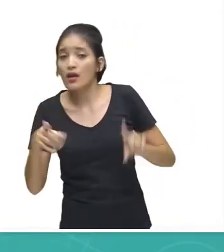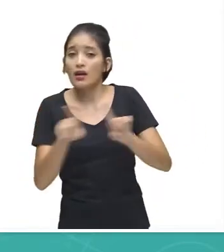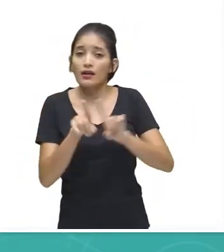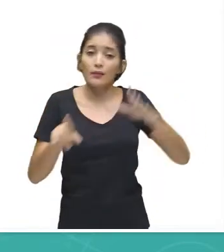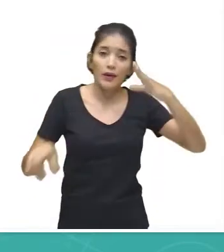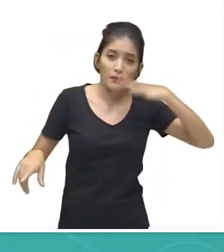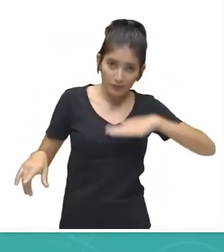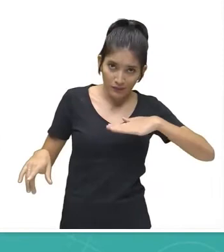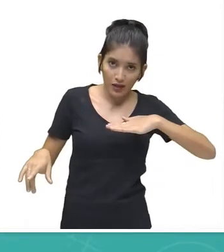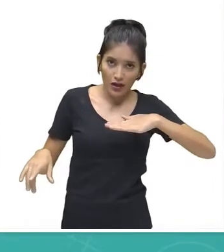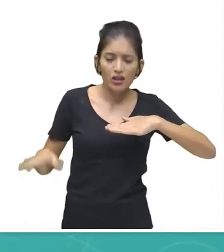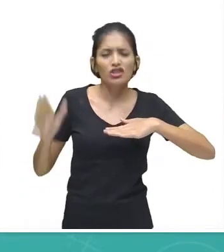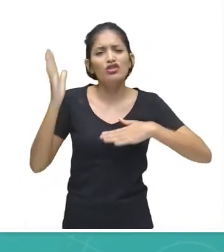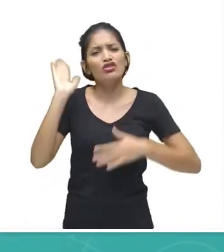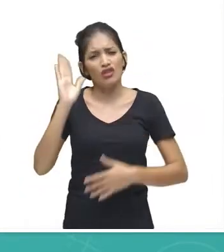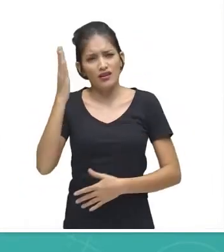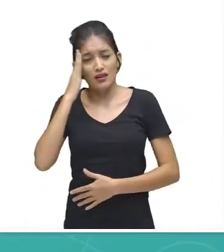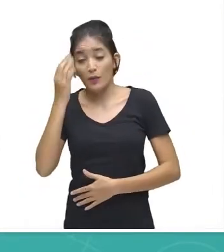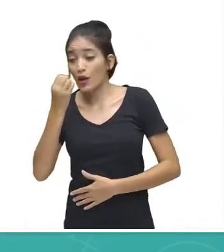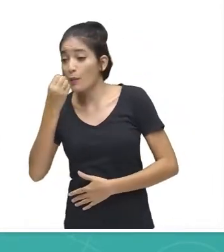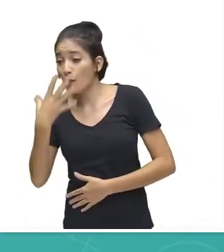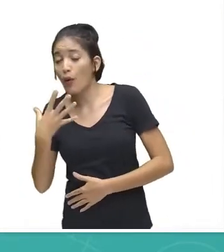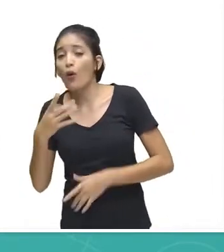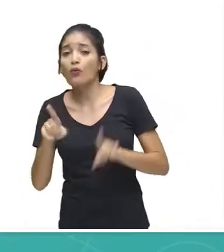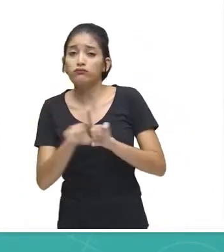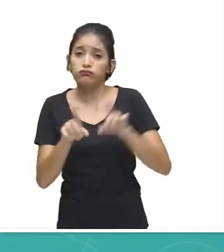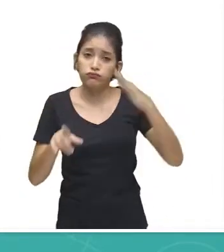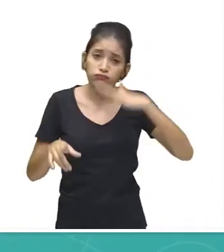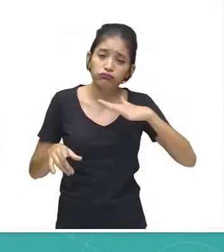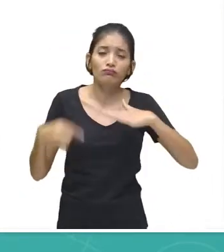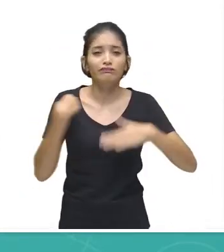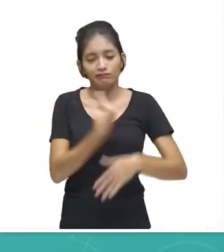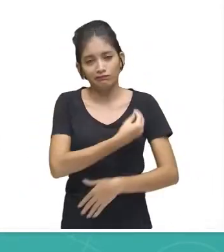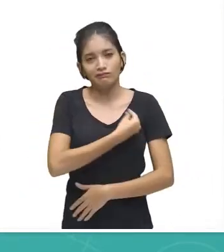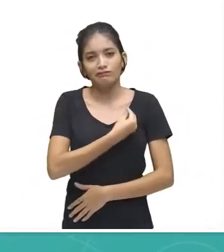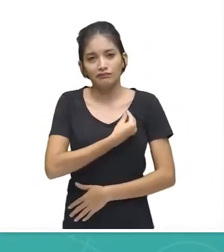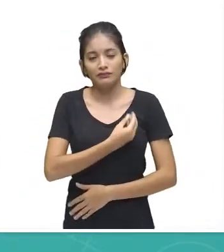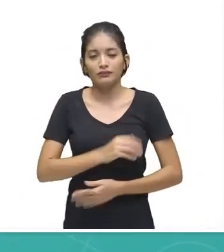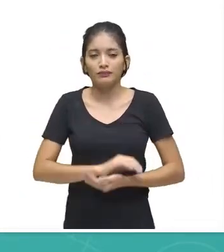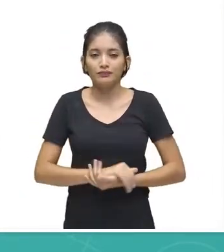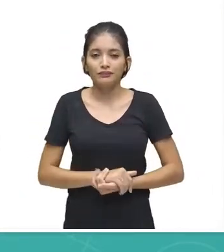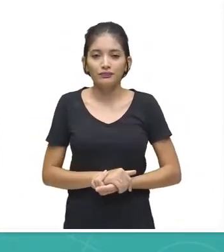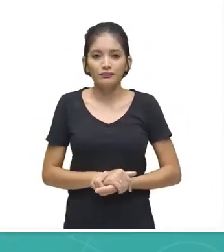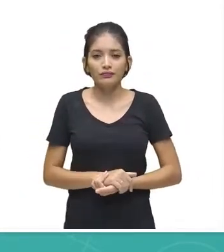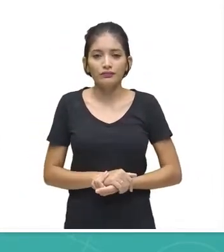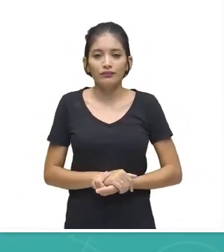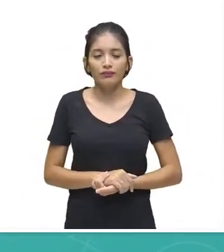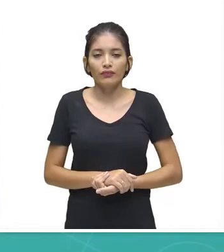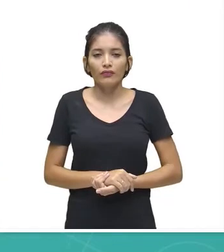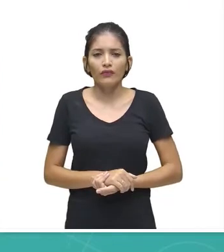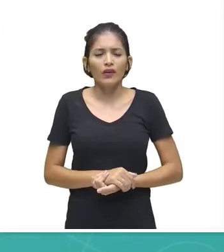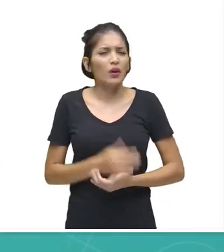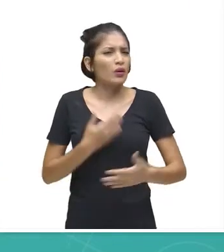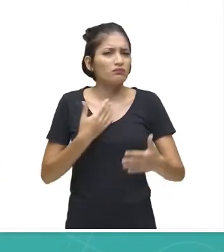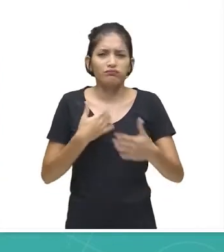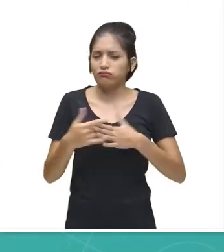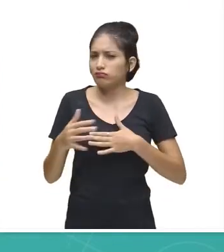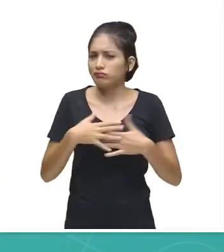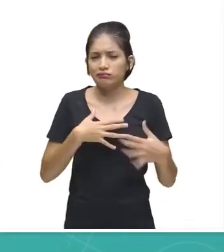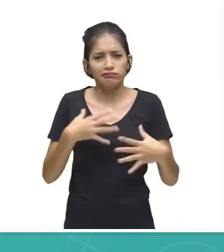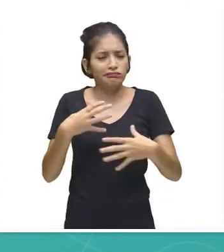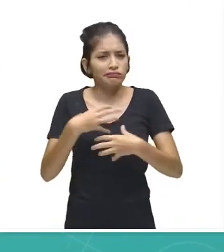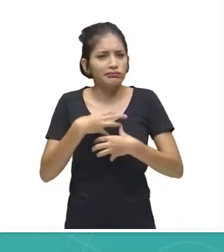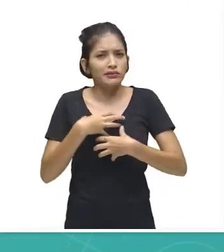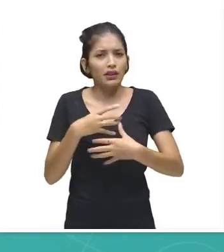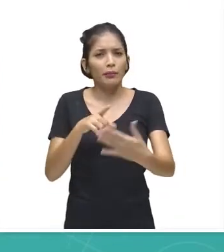mal. Então já sabemos o que é bom e o que é mal para a nossa vida. Cada situação que se nos